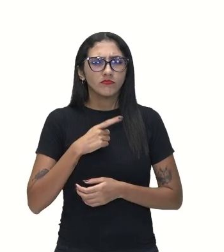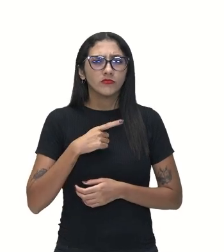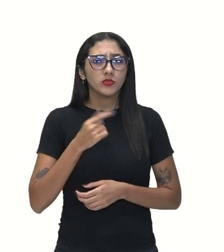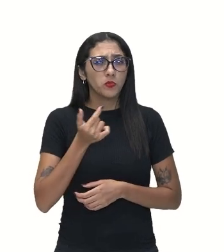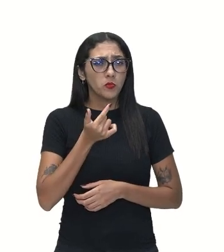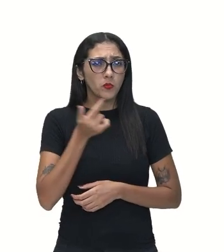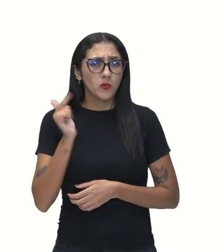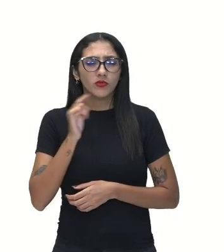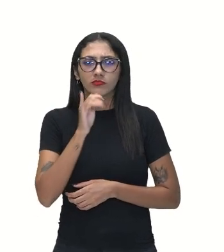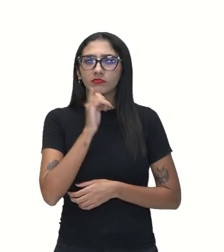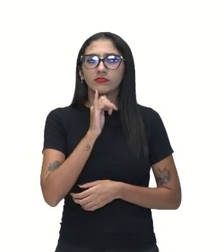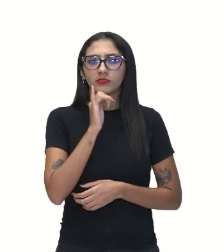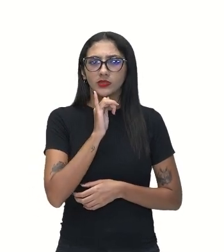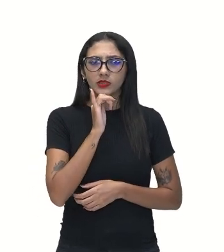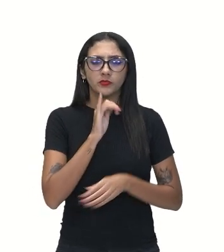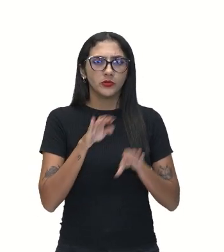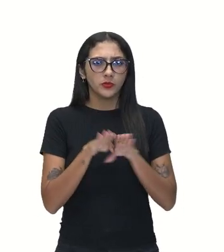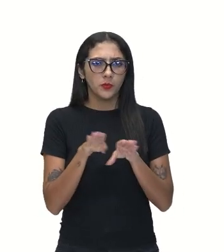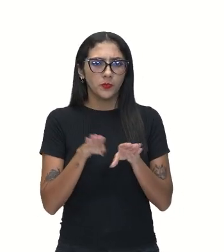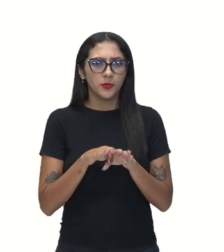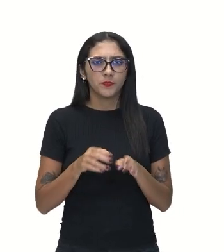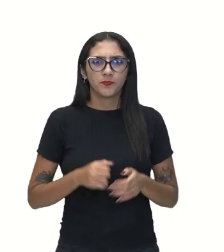gente fala, por exemplo, João